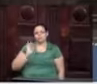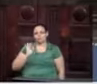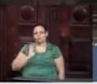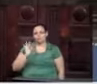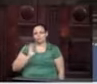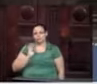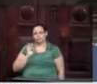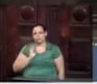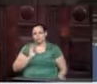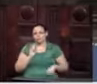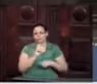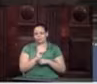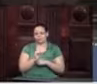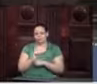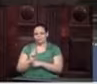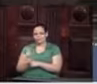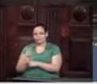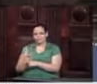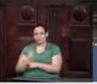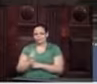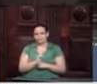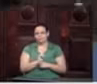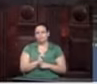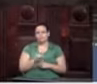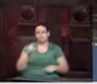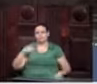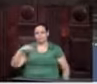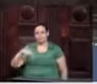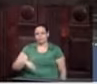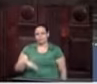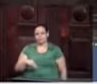policiamento ostensivo normal. A polícia militar,